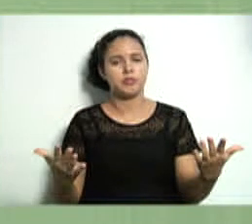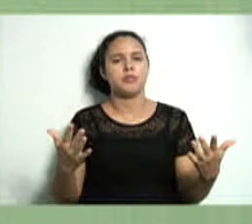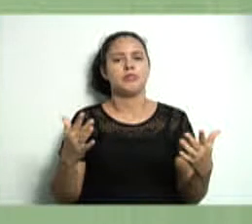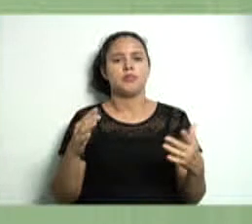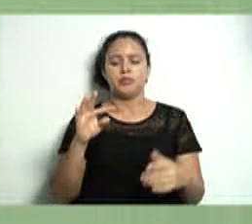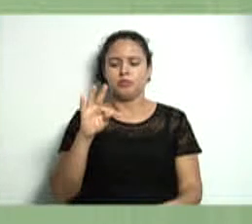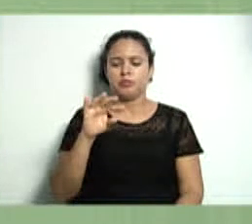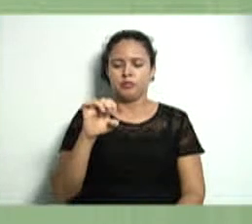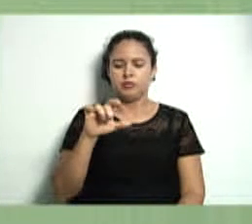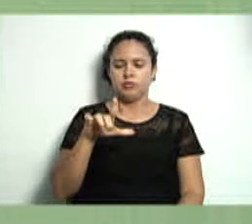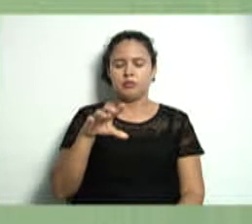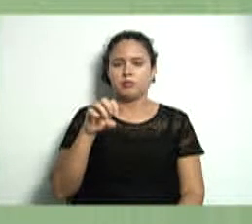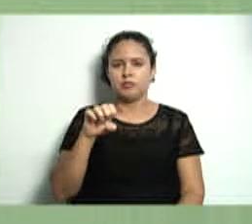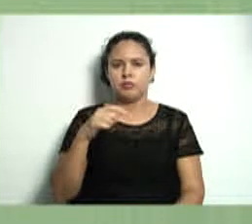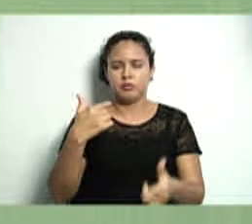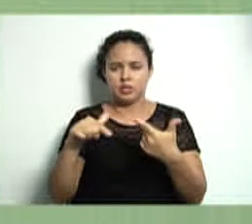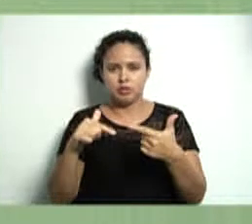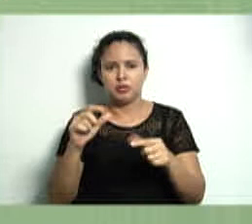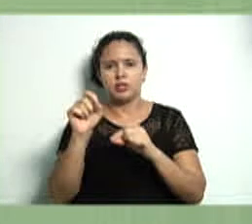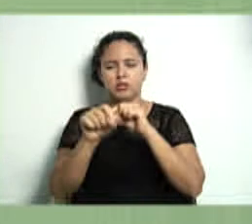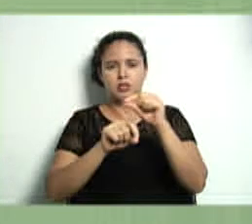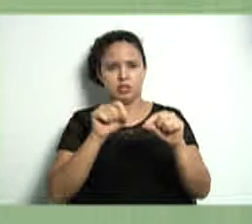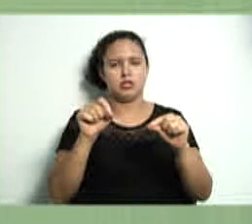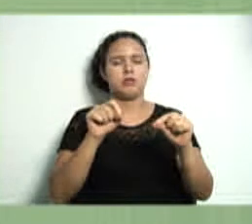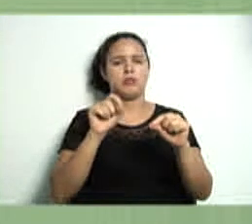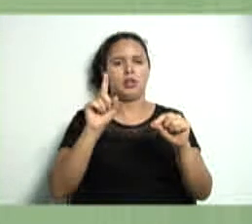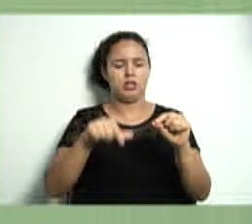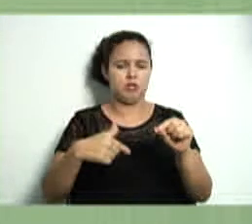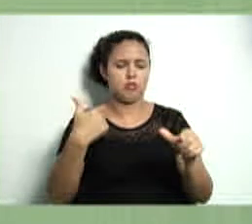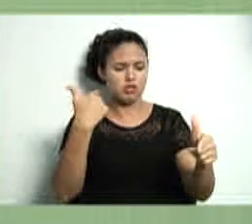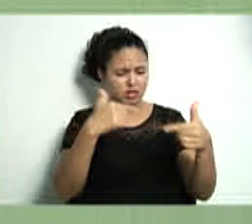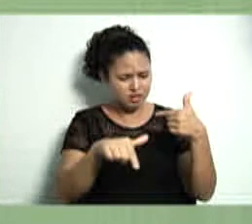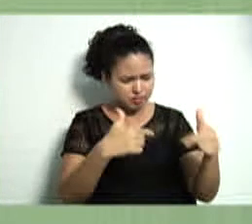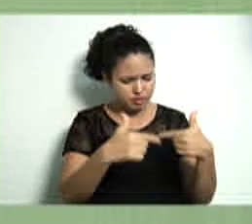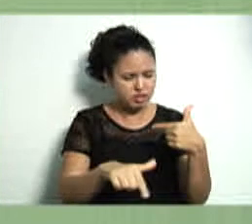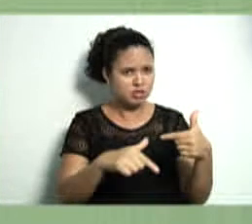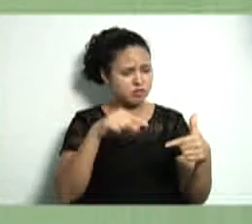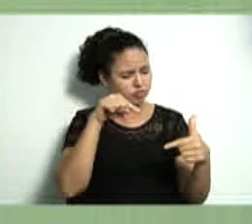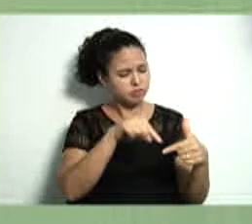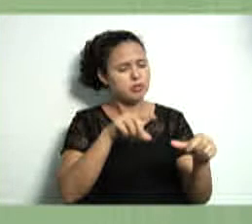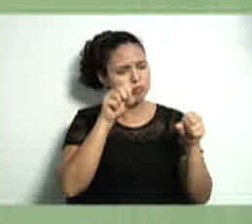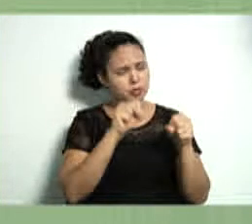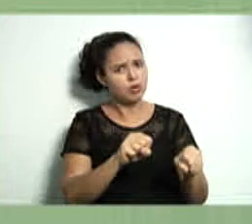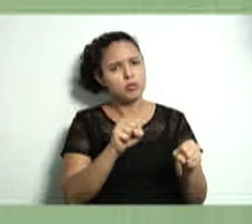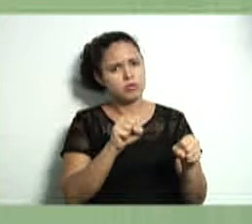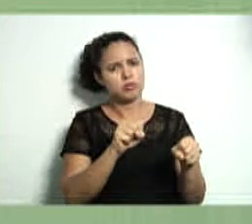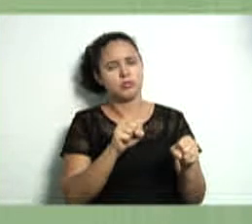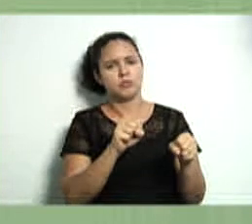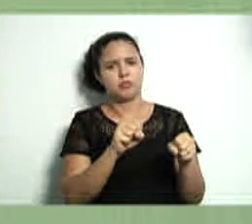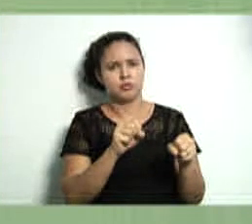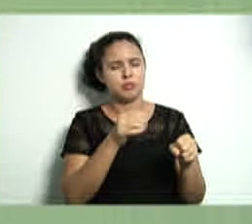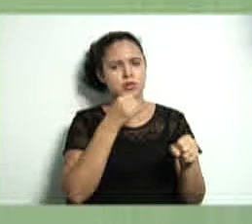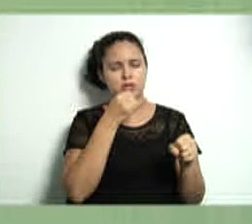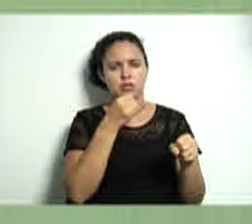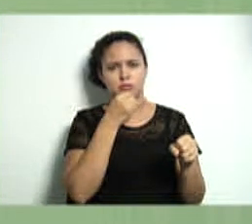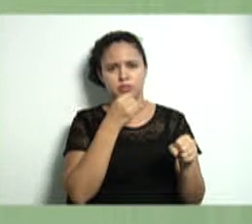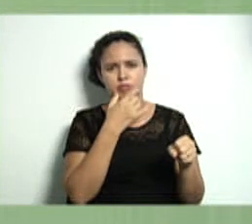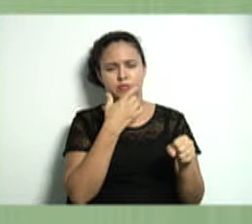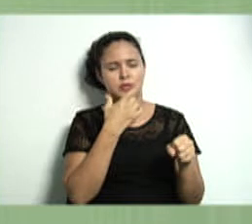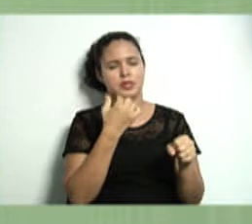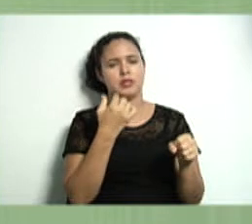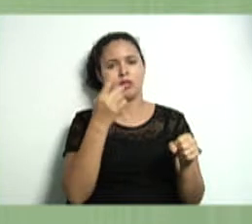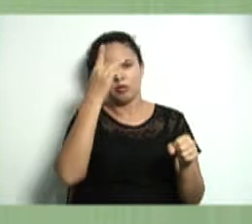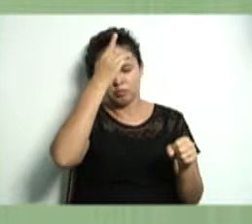o teletrabalho é realmente o trabalho que ele pode ser executado distante do local de